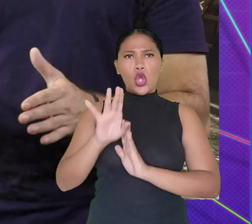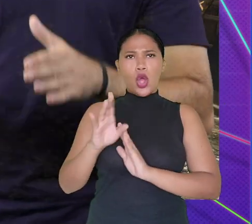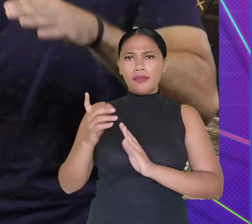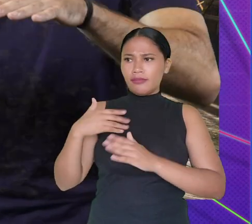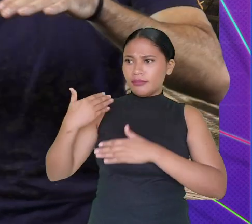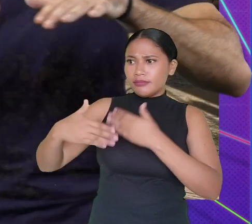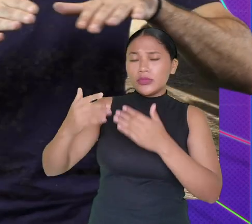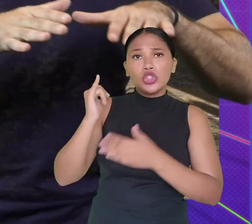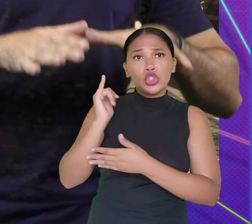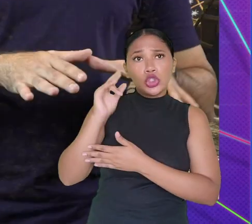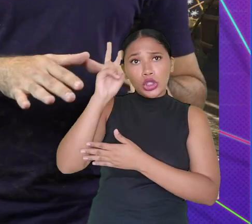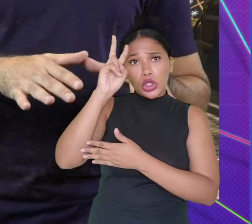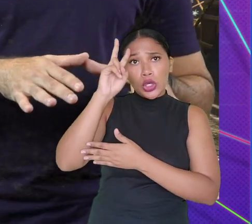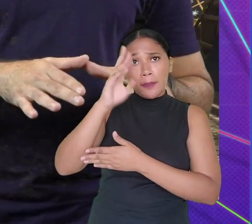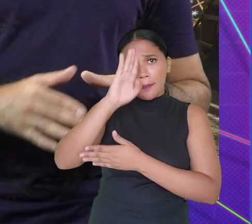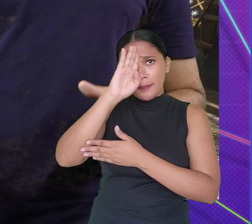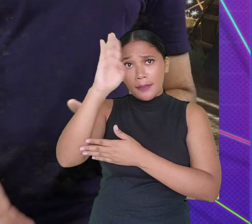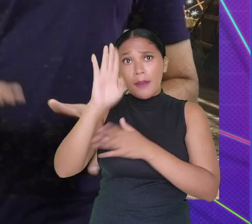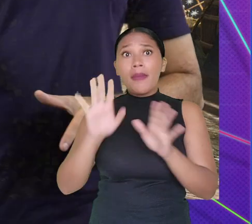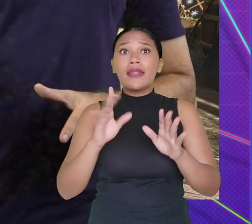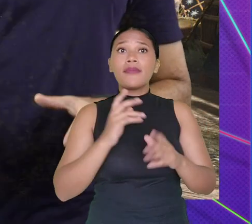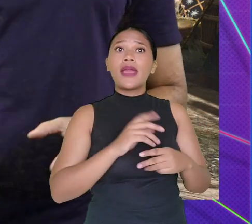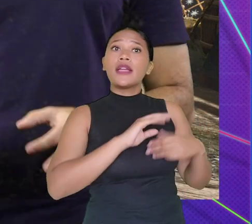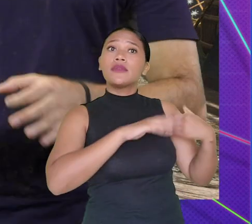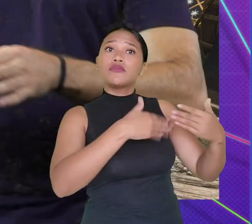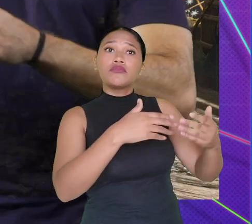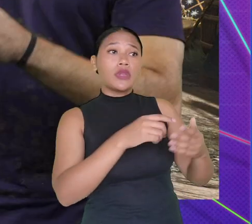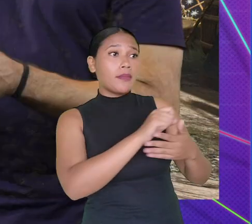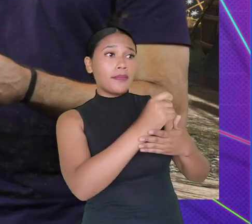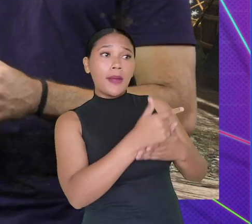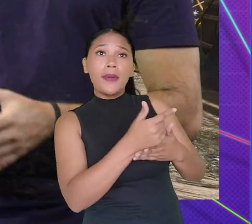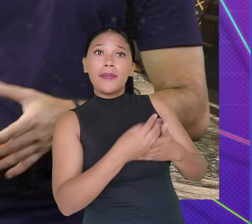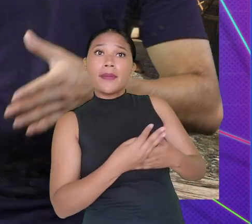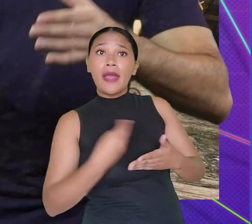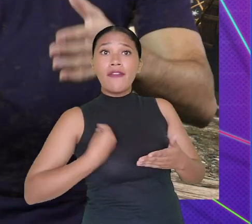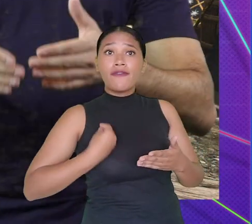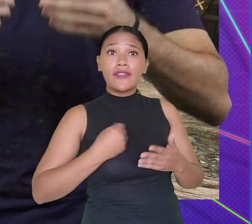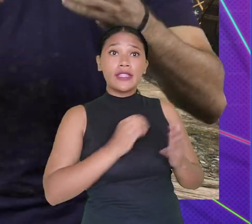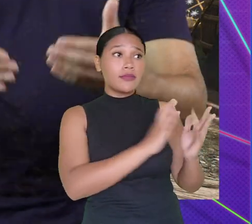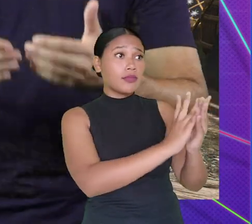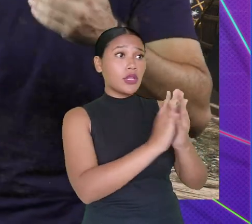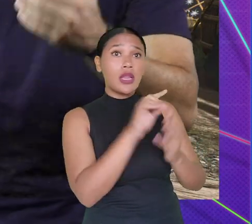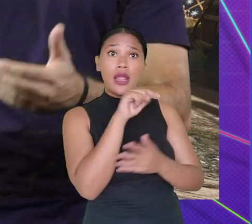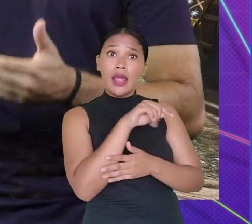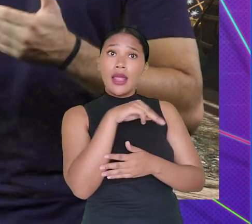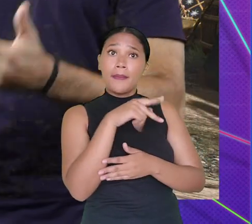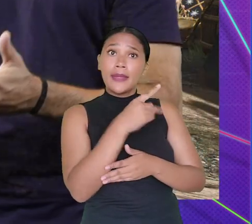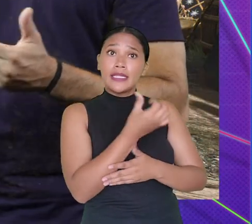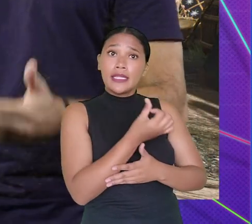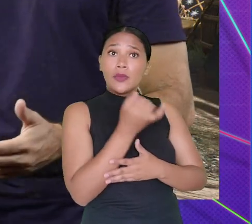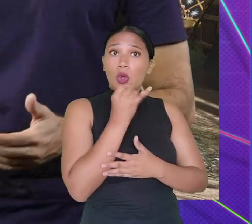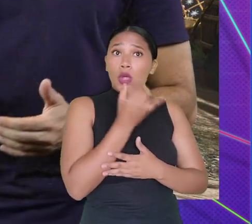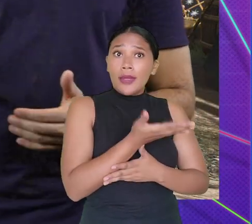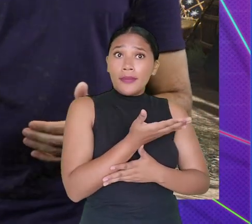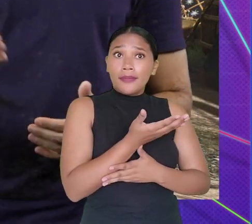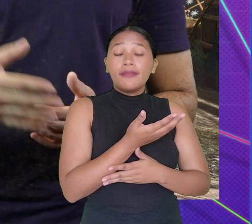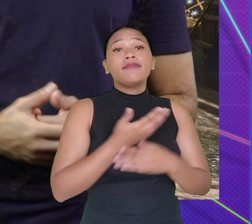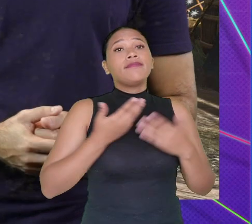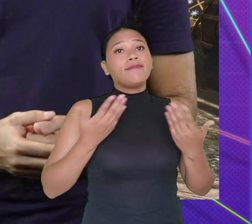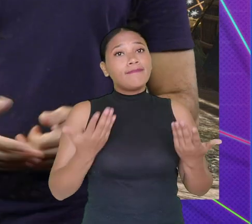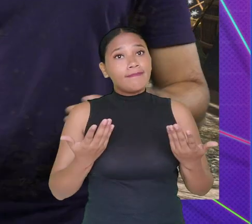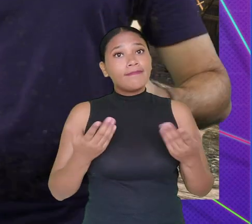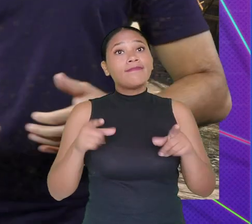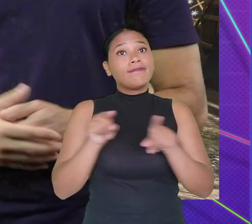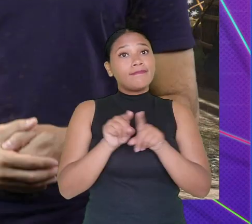que afetam não apenas o enredo principal, mas também as histórias secundárias e até mesmo a vida dos personagens não jogáveis que eles